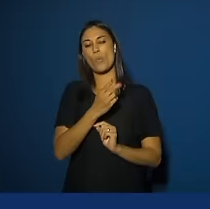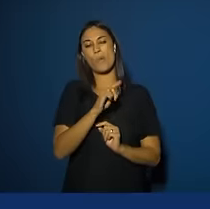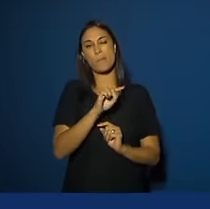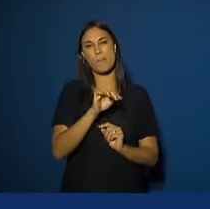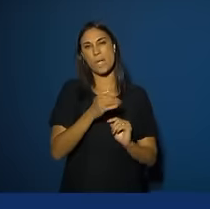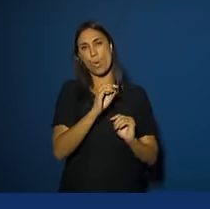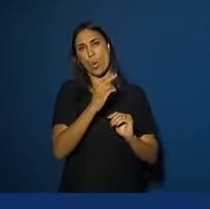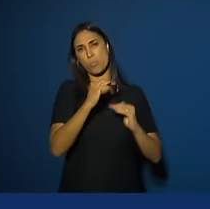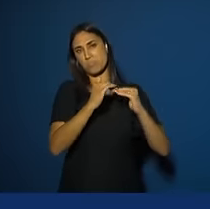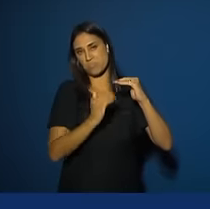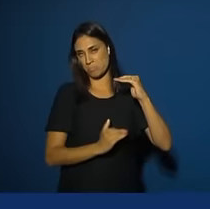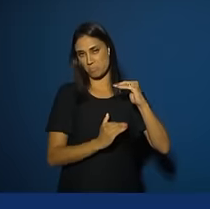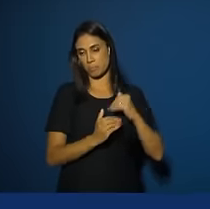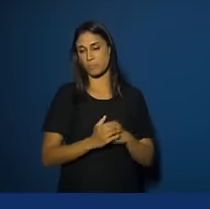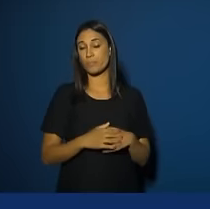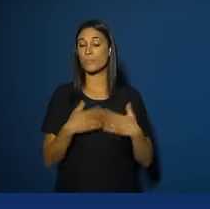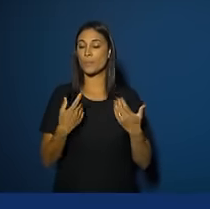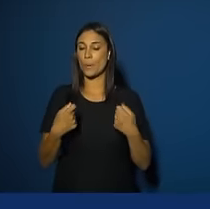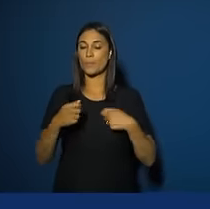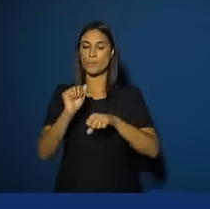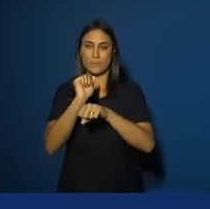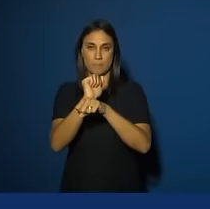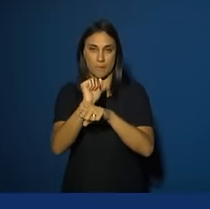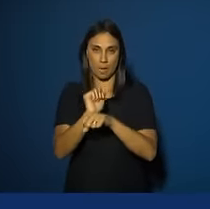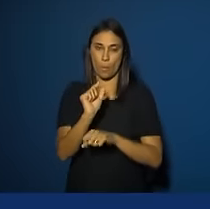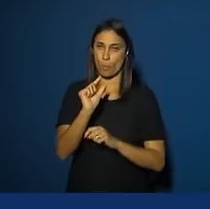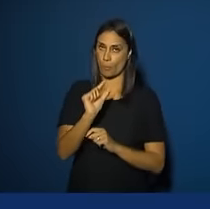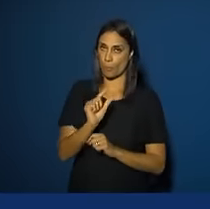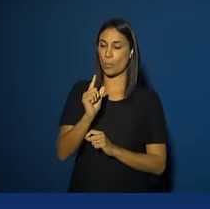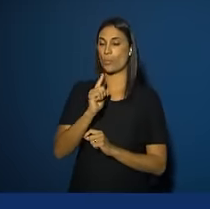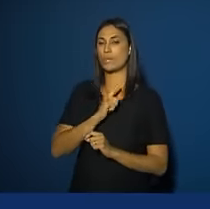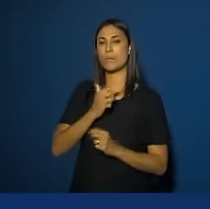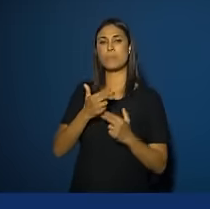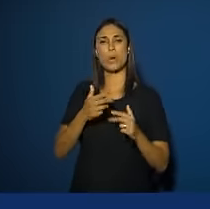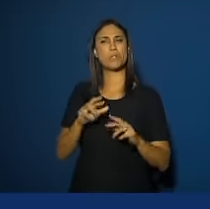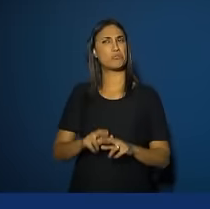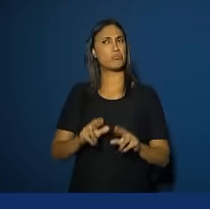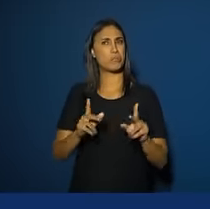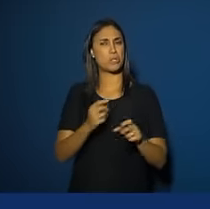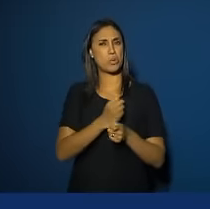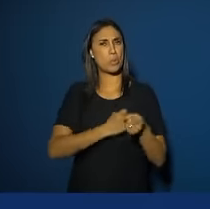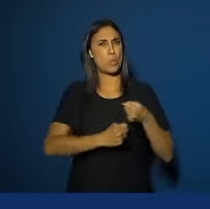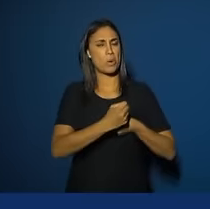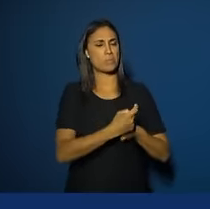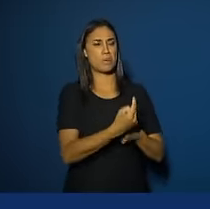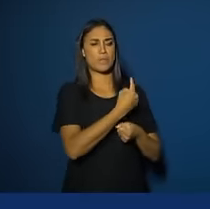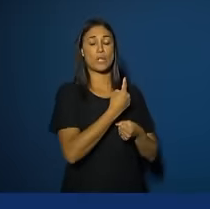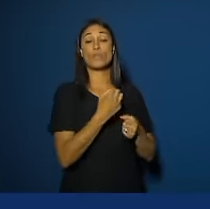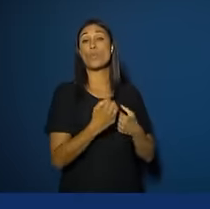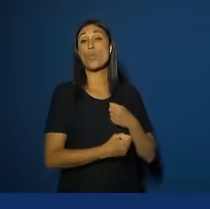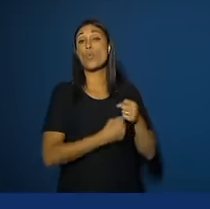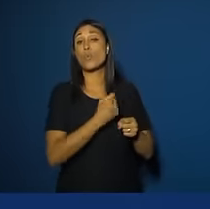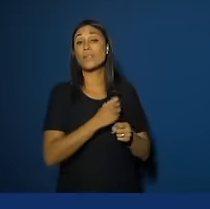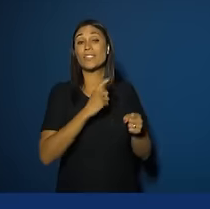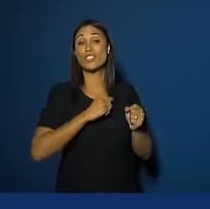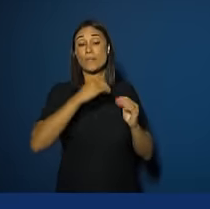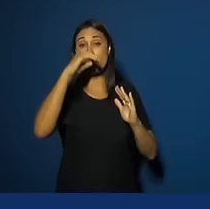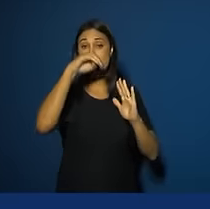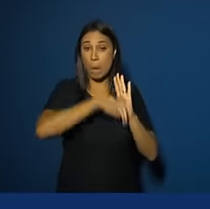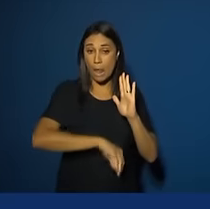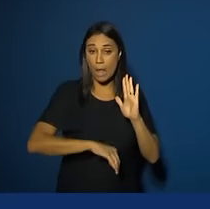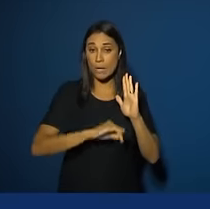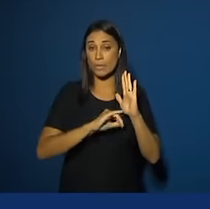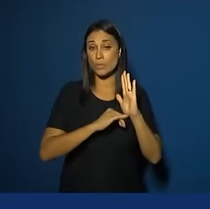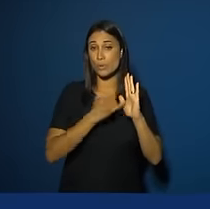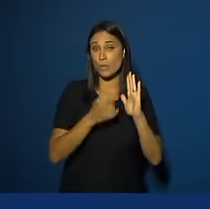1,5% ou abaixo disso. Então, a gente vai ter que esperar um pouco. Tem uma coisa diferente. O ano passado foi um ano atípico, que a gente teve uma queda muito forte da